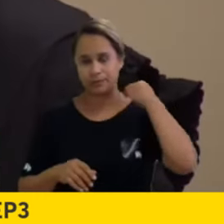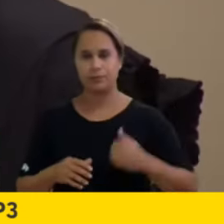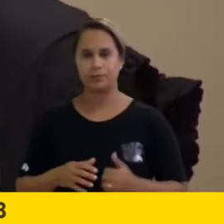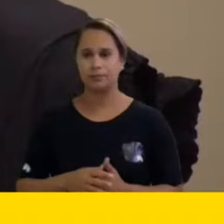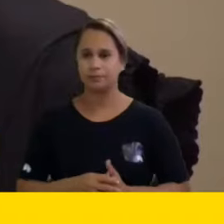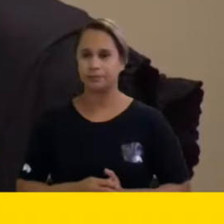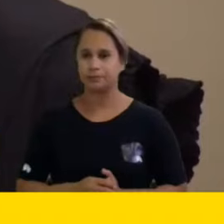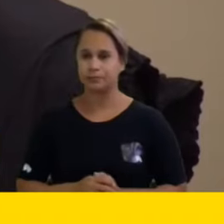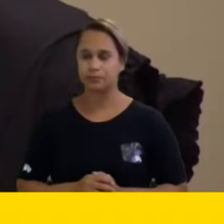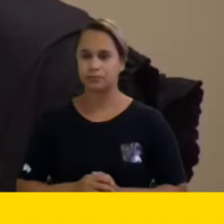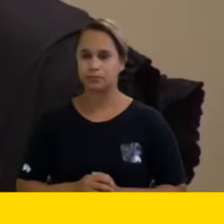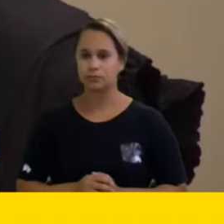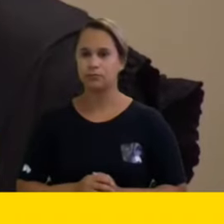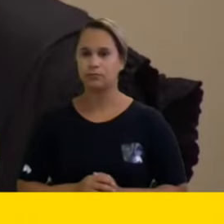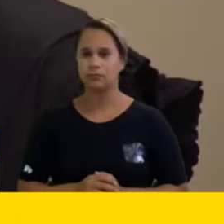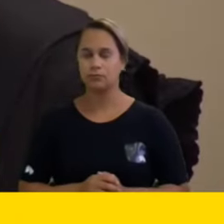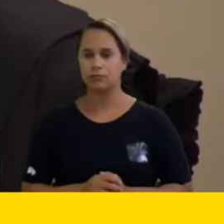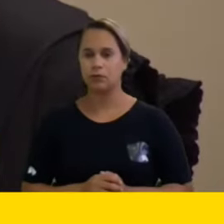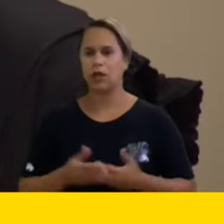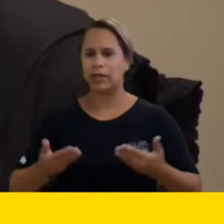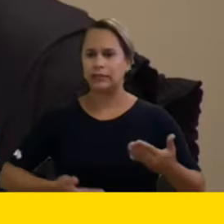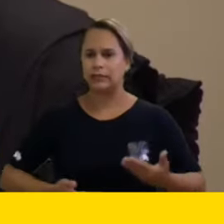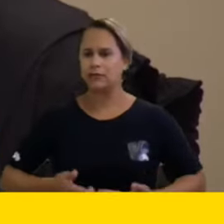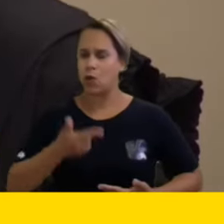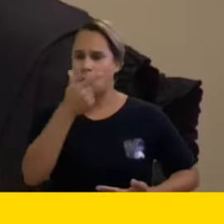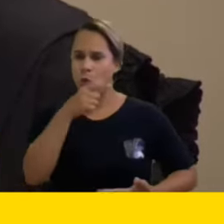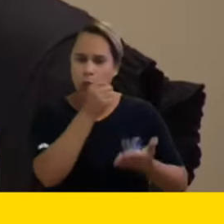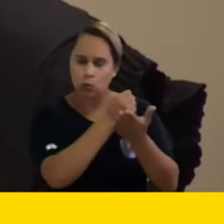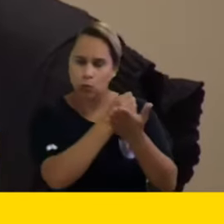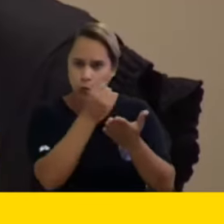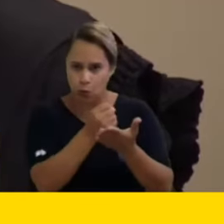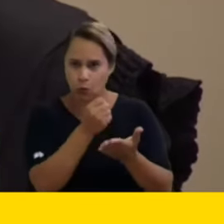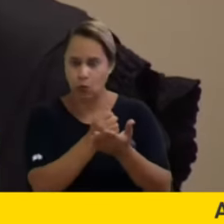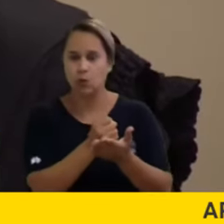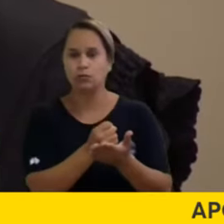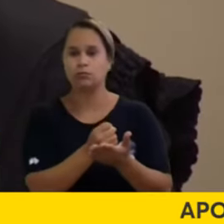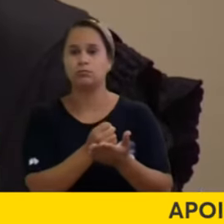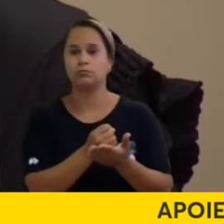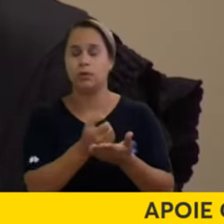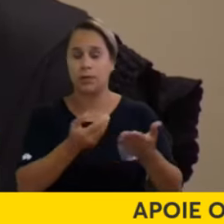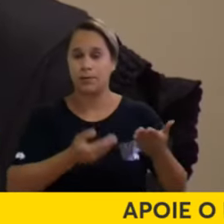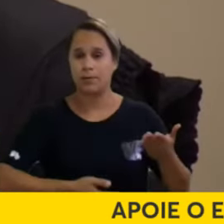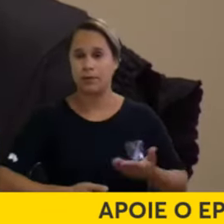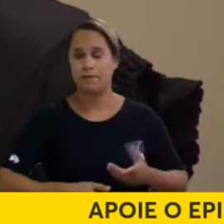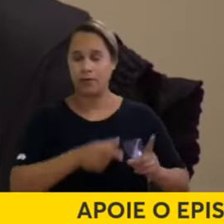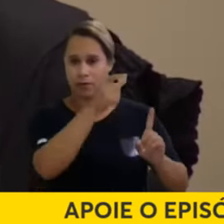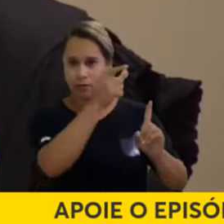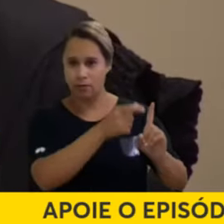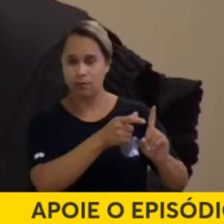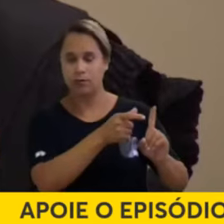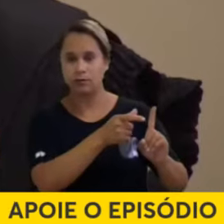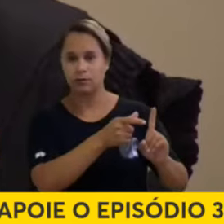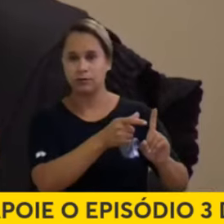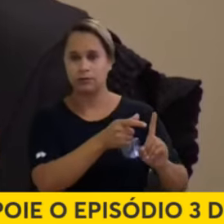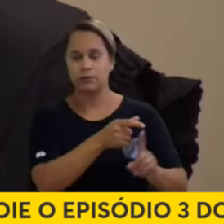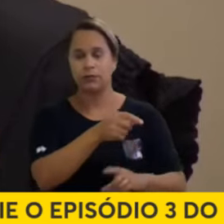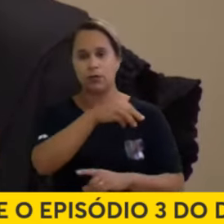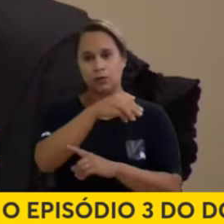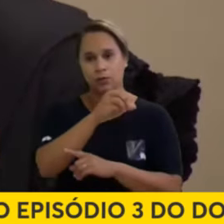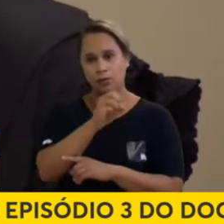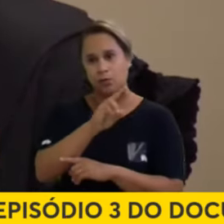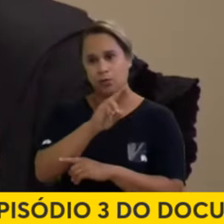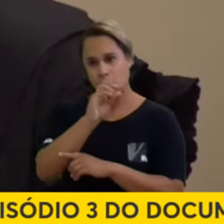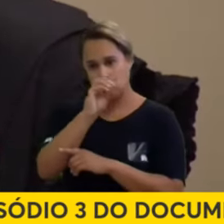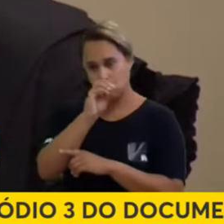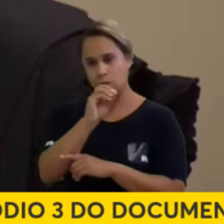pessoal Sérgio Mouro CTO Segurança e Vigilância irl também é possível ver que nos meses iniciais da afiliação de Mouro sua agenda não